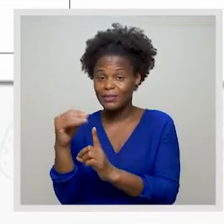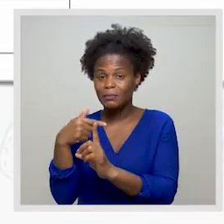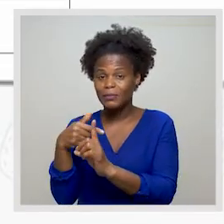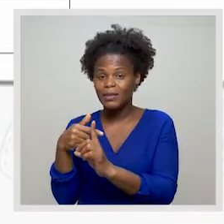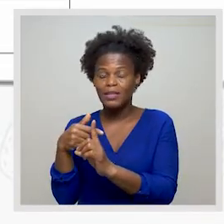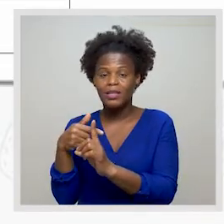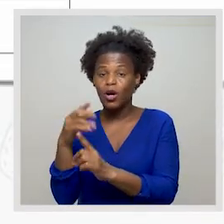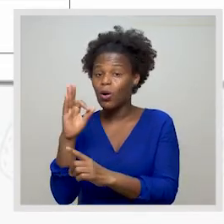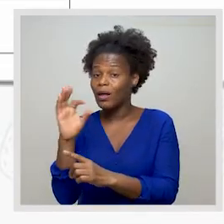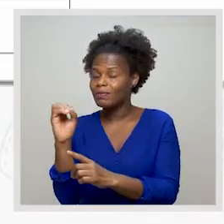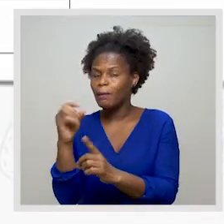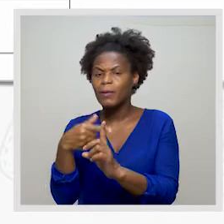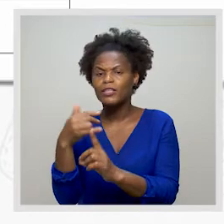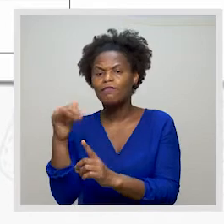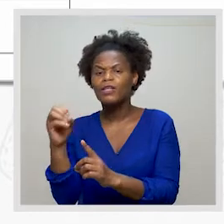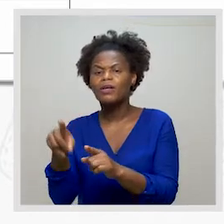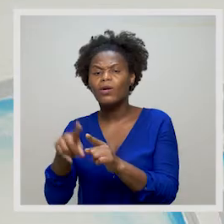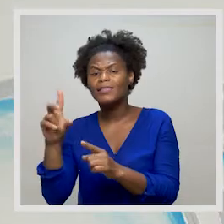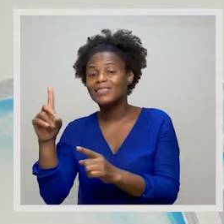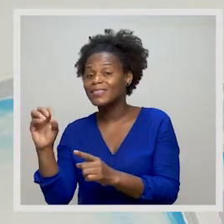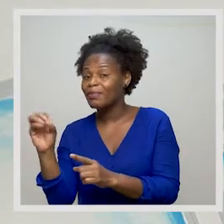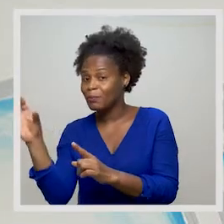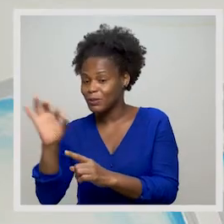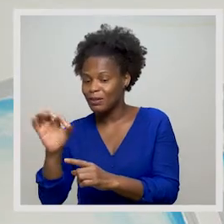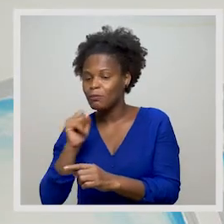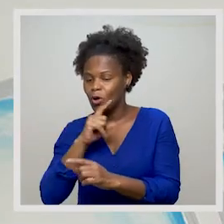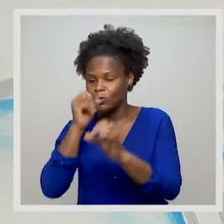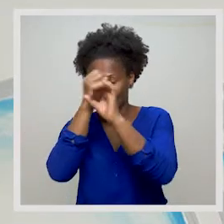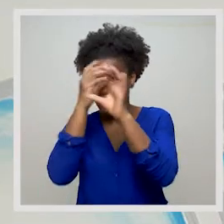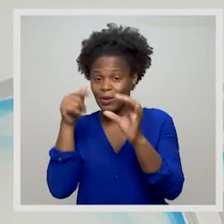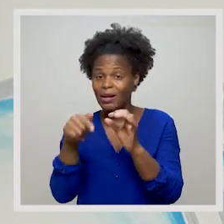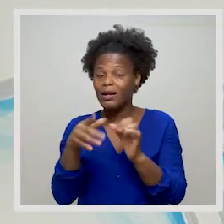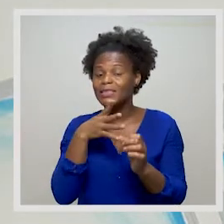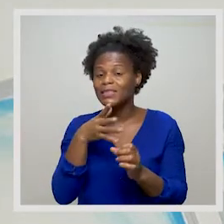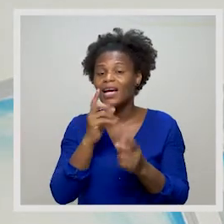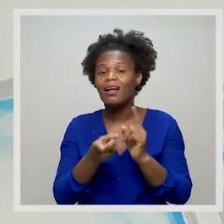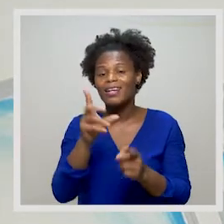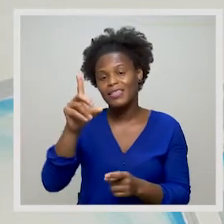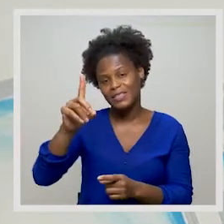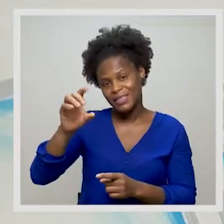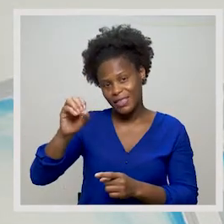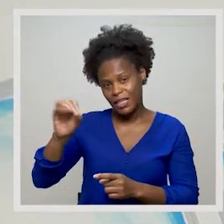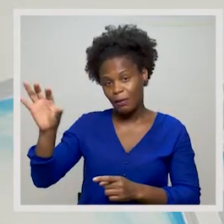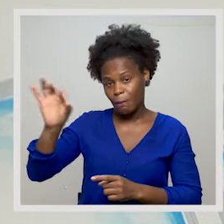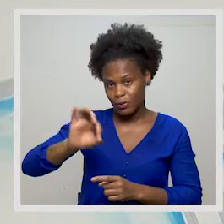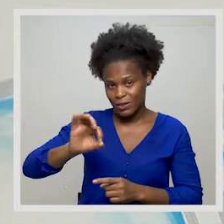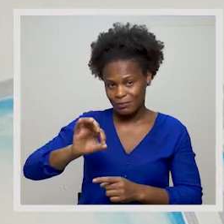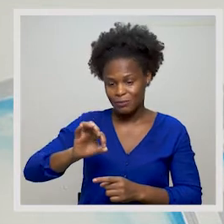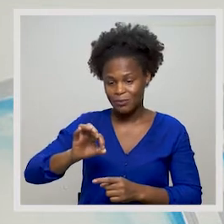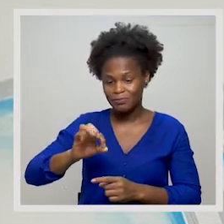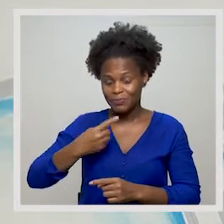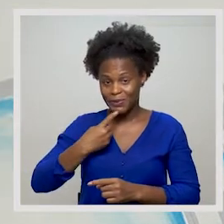10, 40, mais 20, 60%. Então, eu posso tirar uma conclusão daqui e dizer que